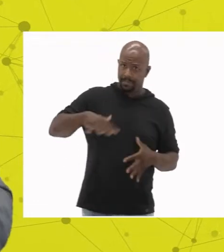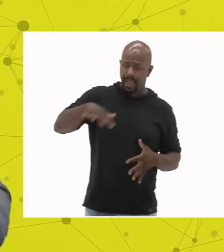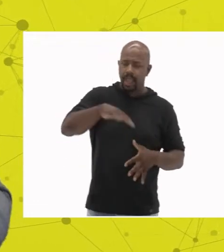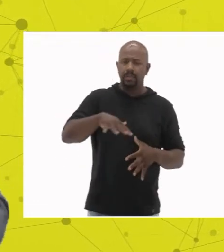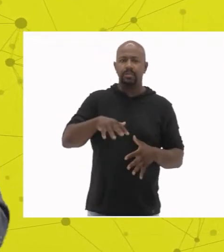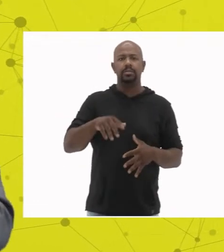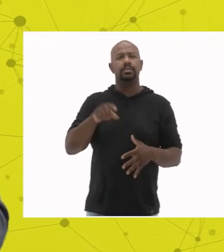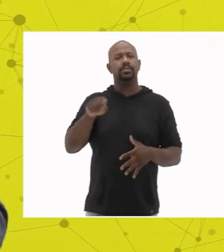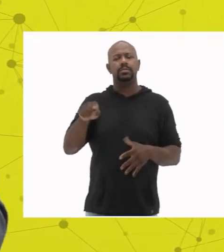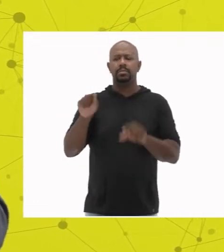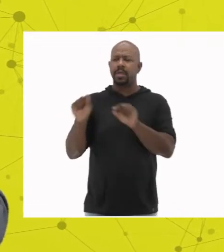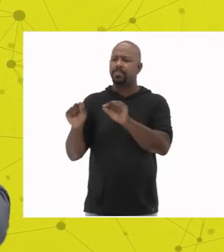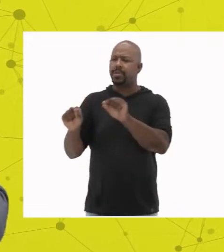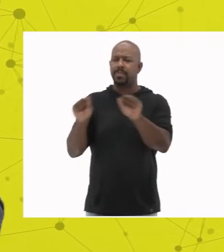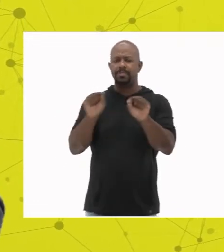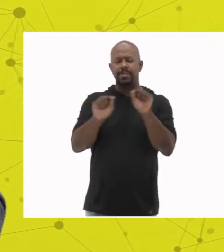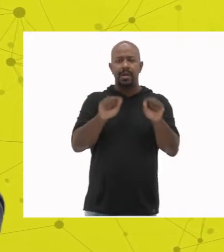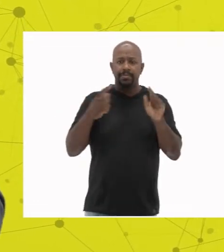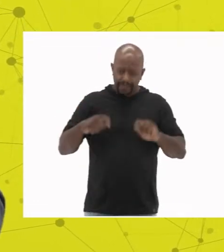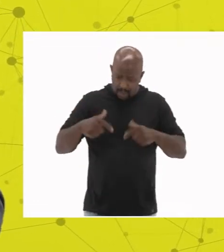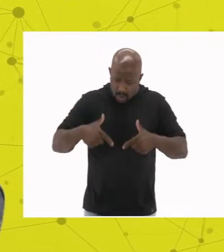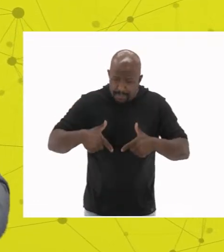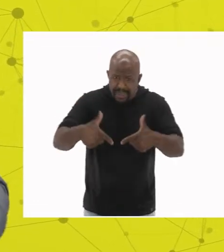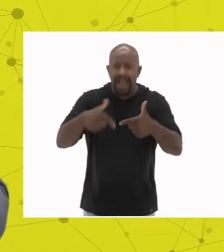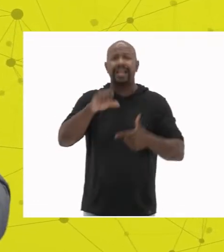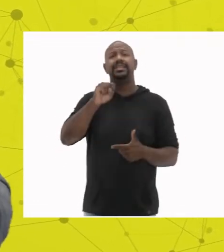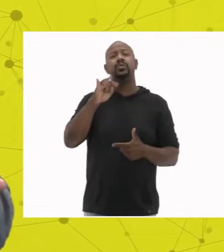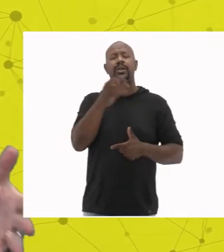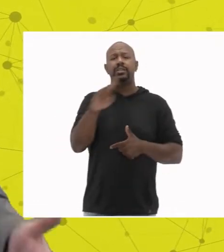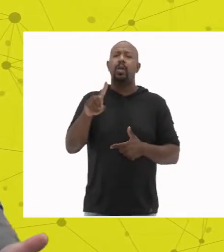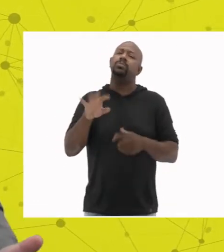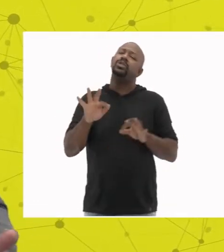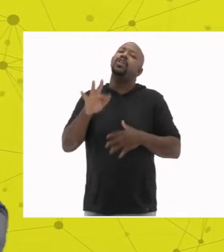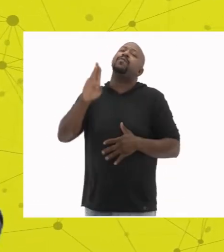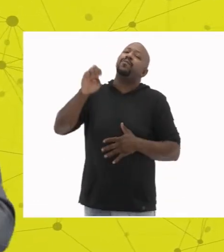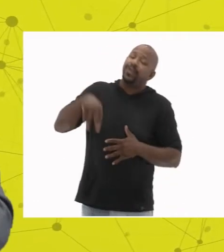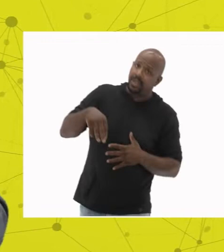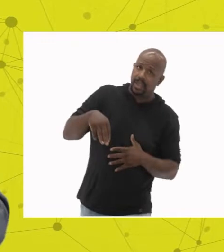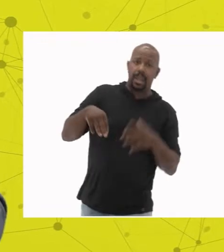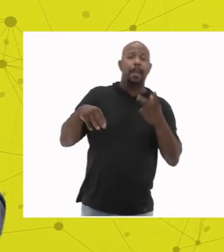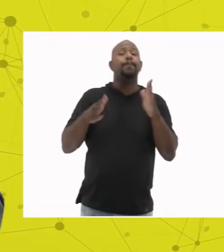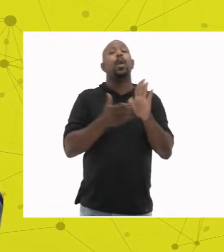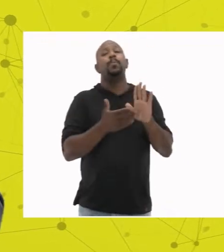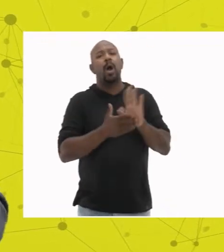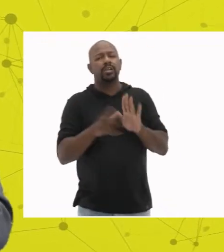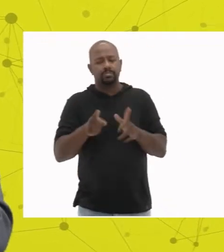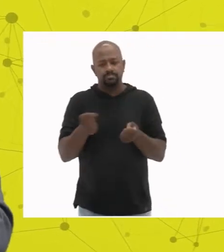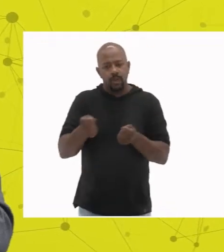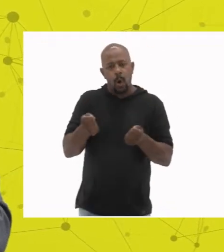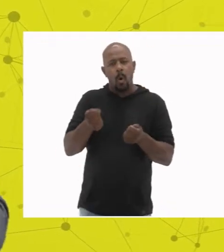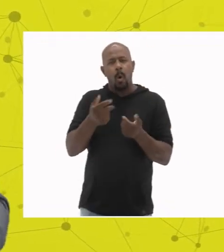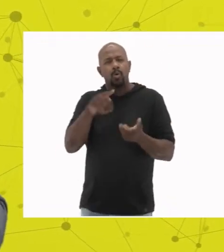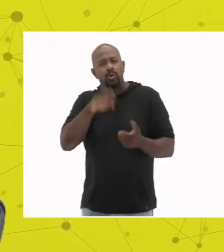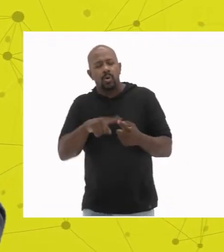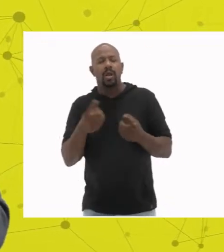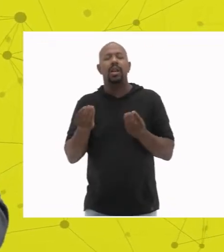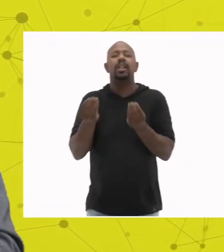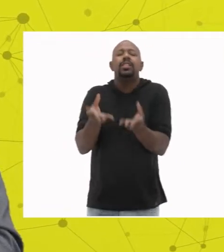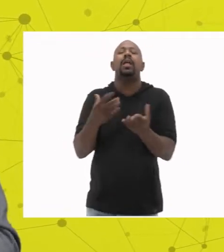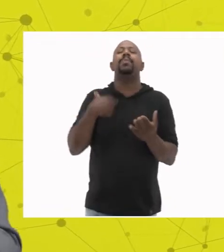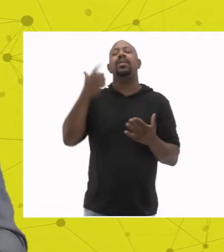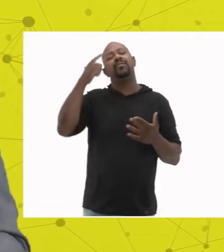um ambiente, os seus elementos devem operar situações de fins e propósitos, mediados por controle e mantidos por